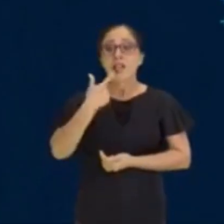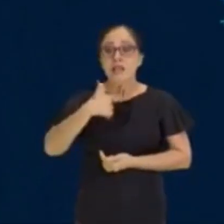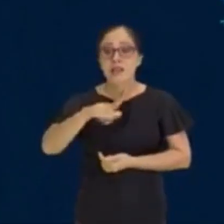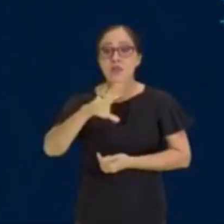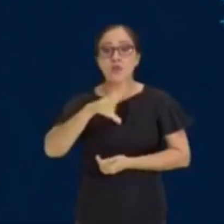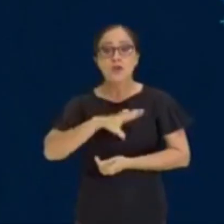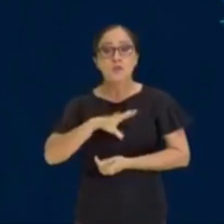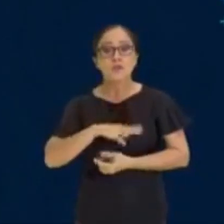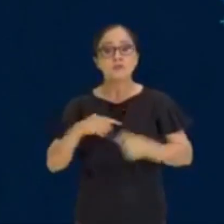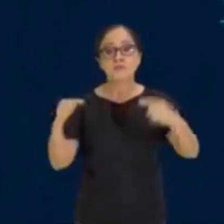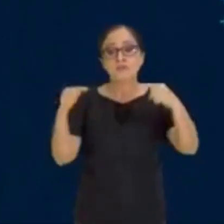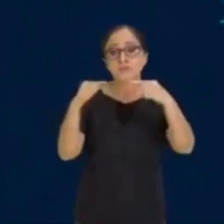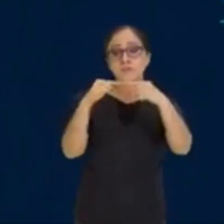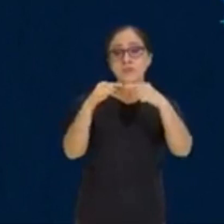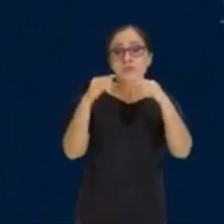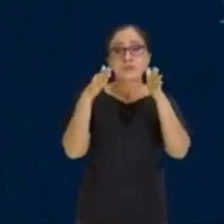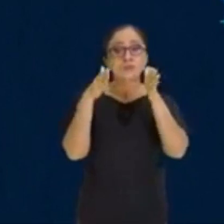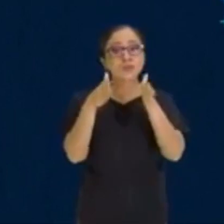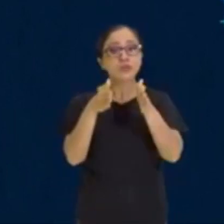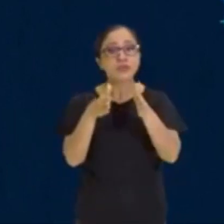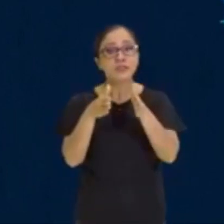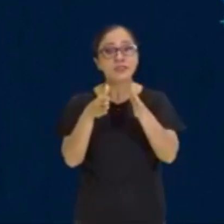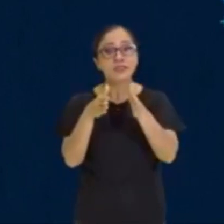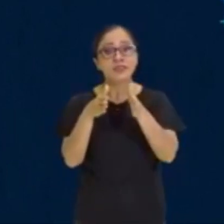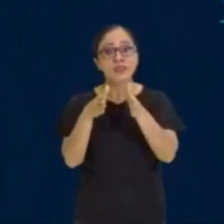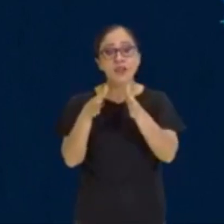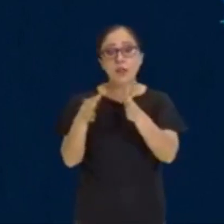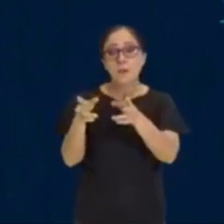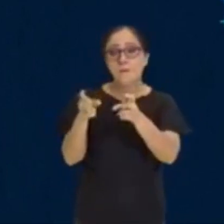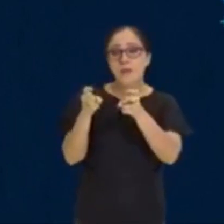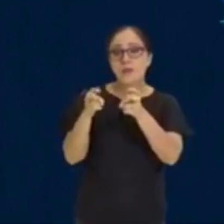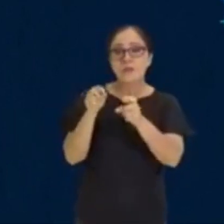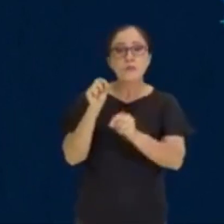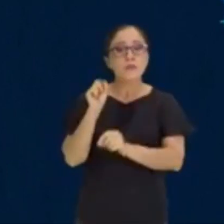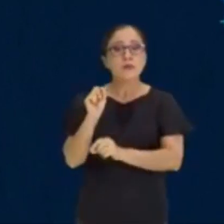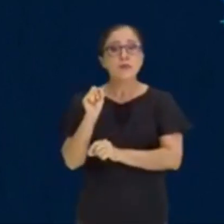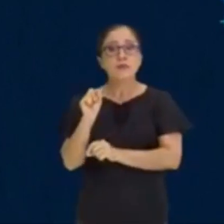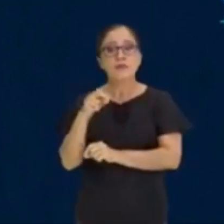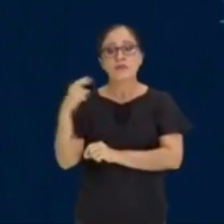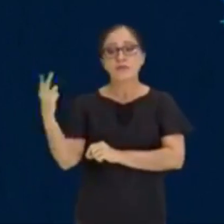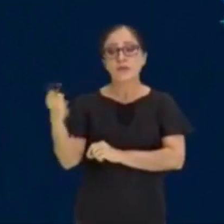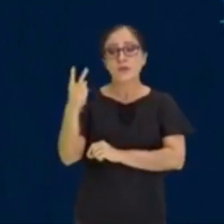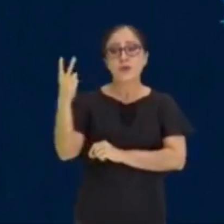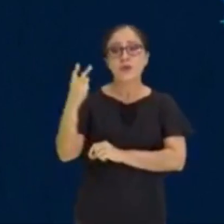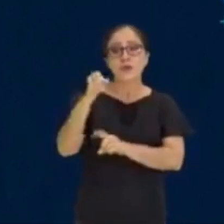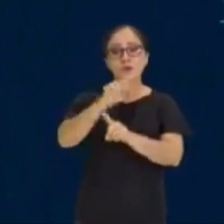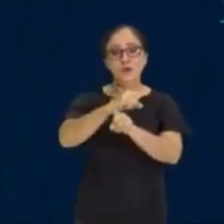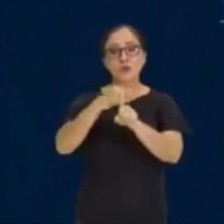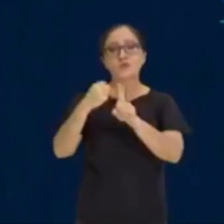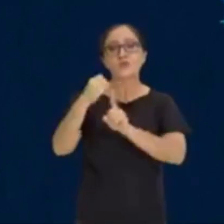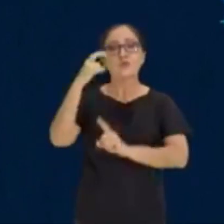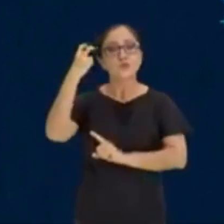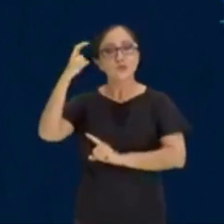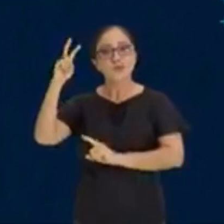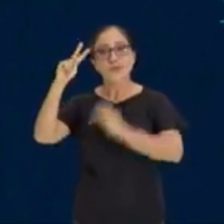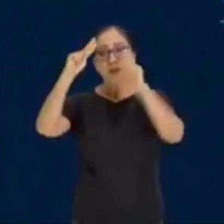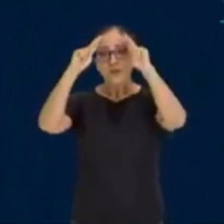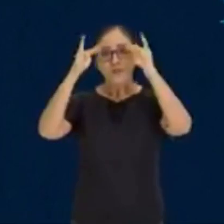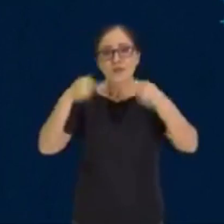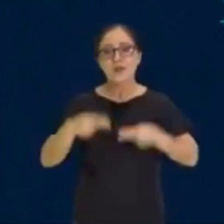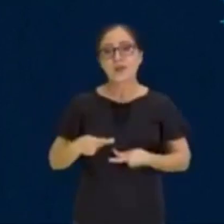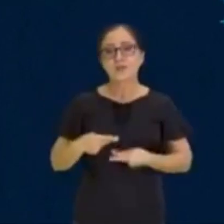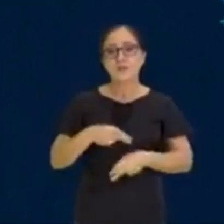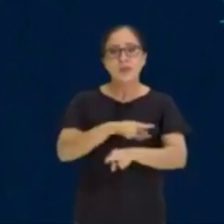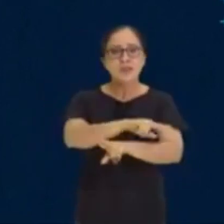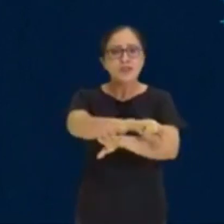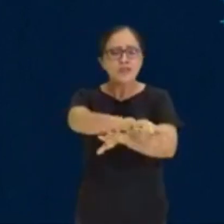objetivos específicos. Inferir a presença de valores sociais, culturais e humanos e de diferentes visões